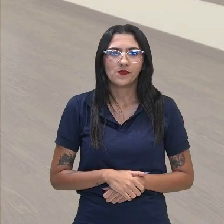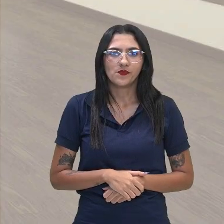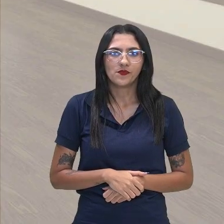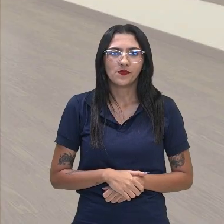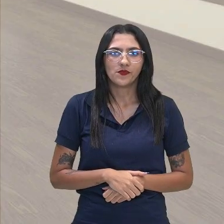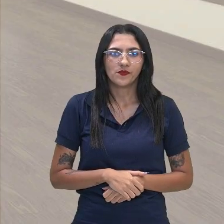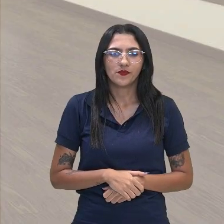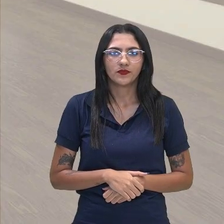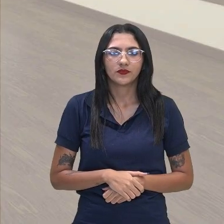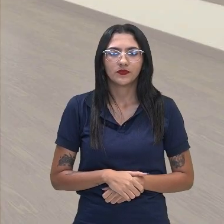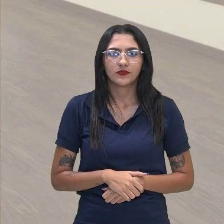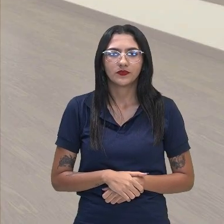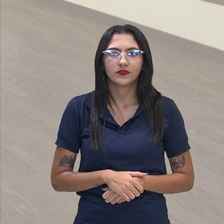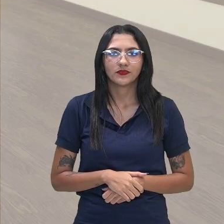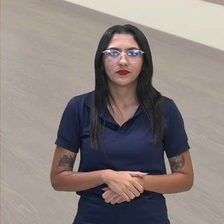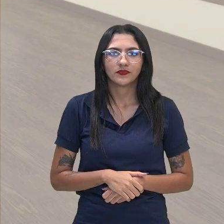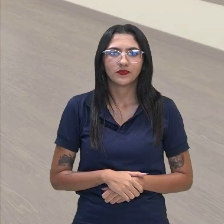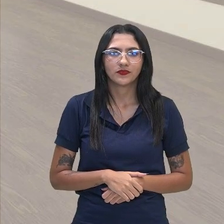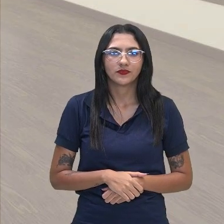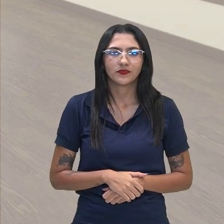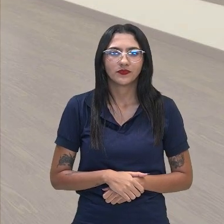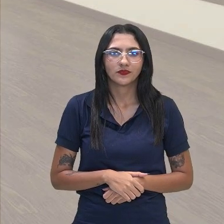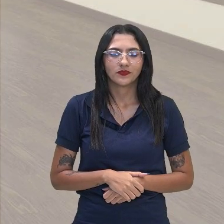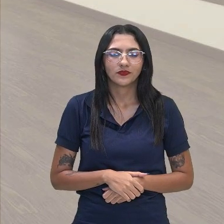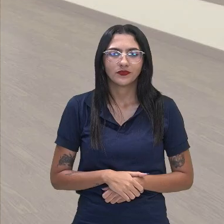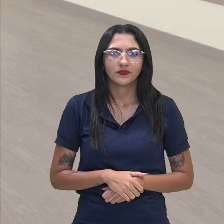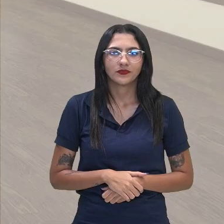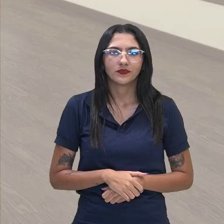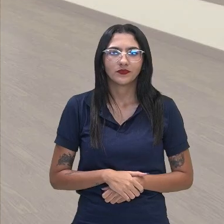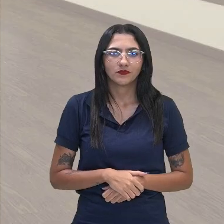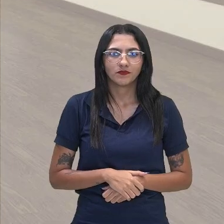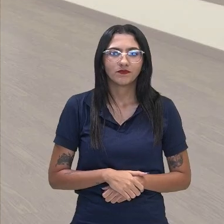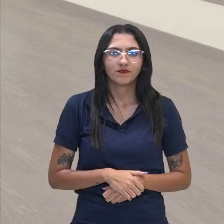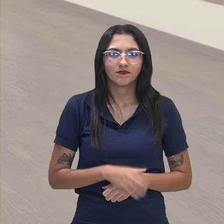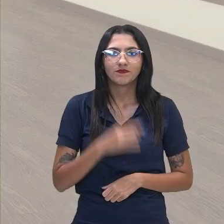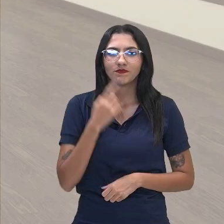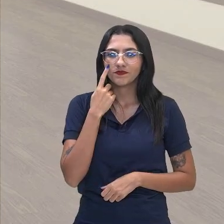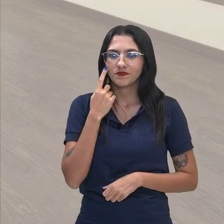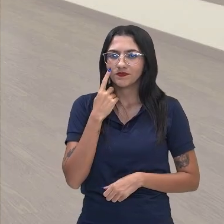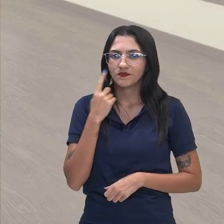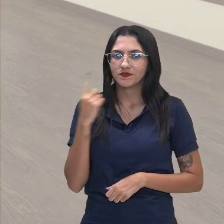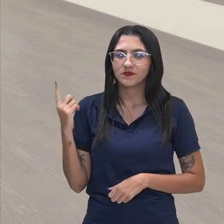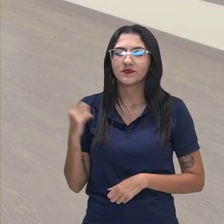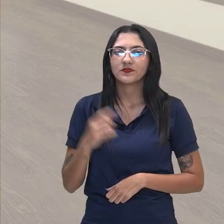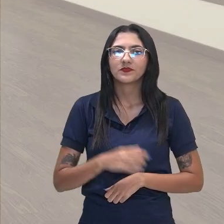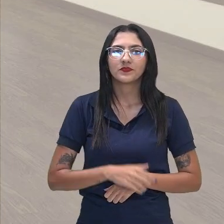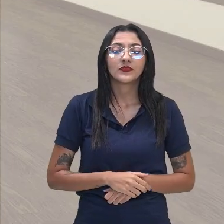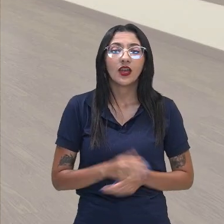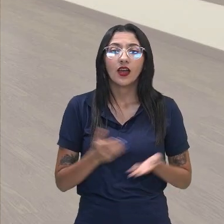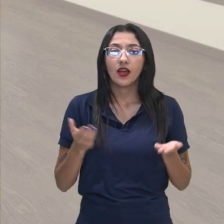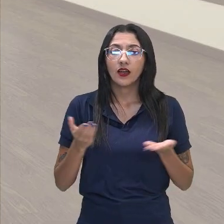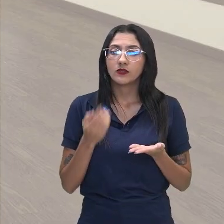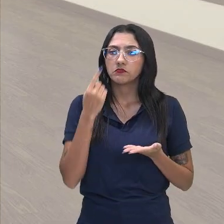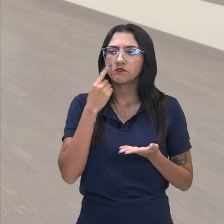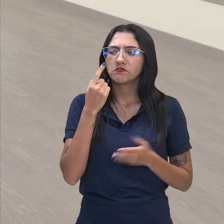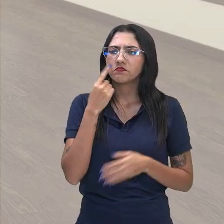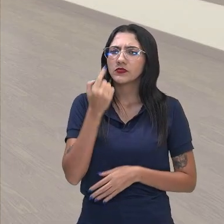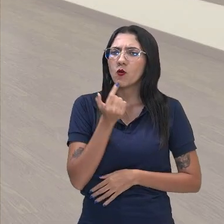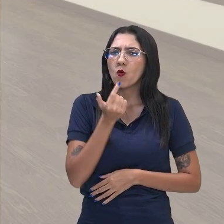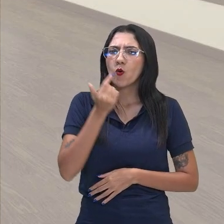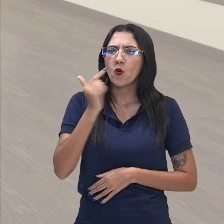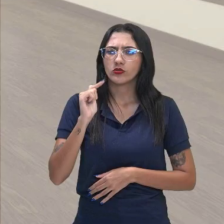Muito bem, seguindo. Vimos há pouco também. Agora, vamos para a parte